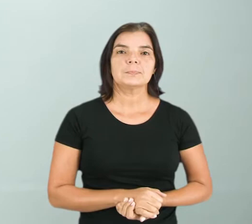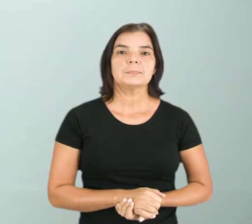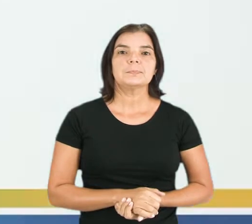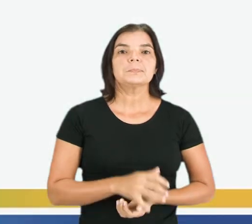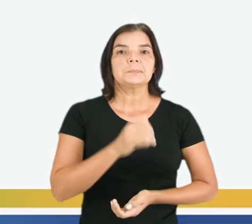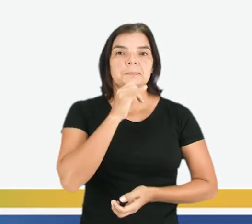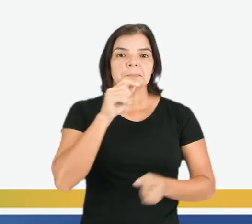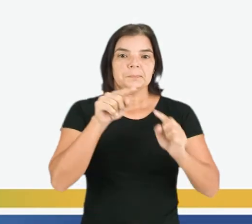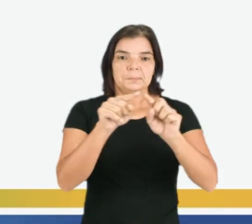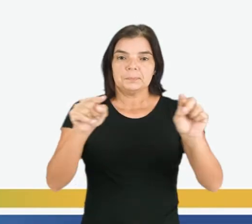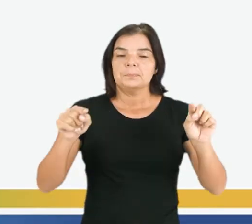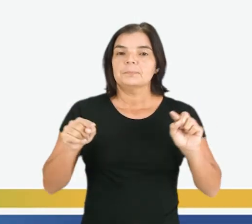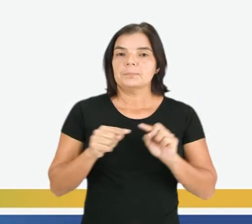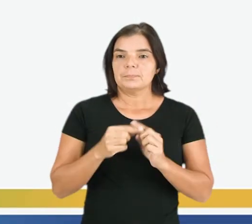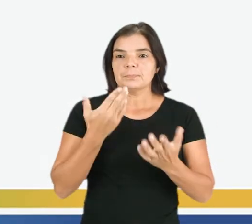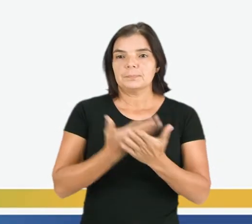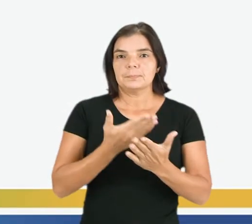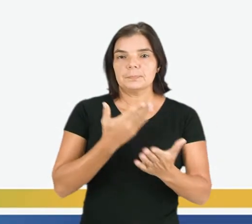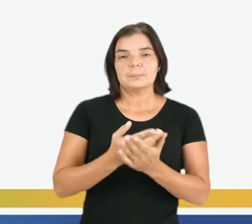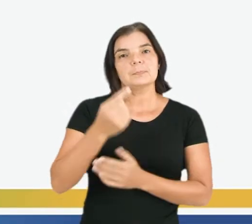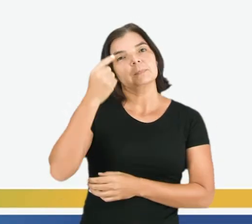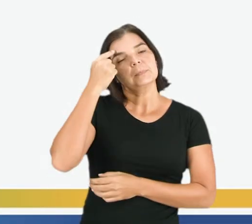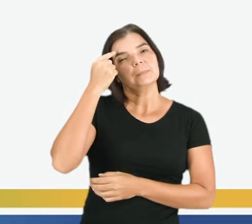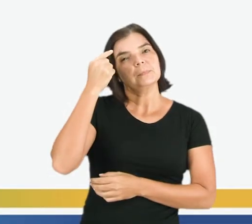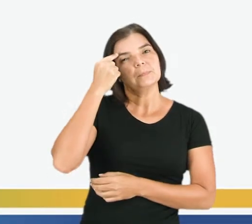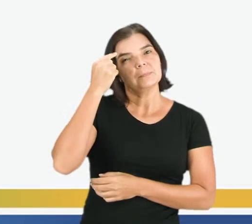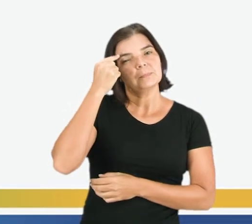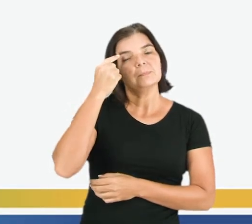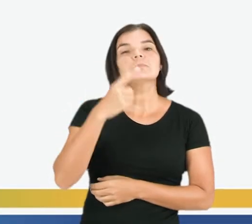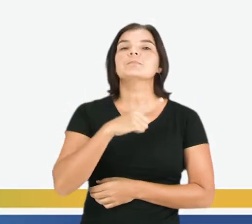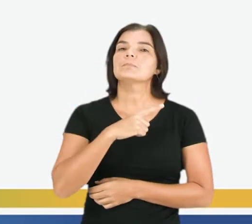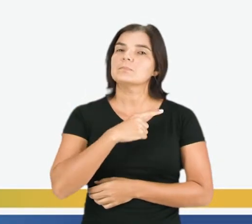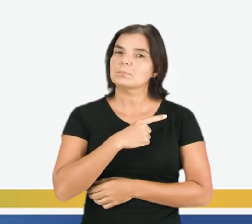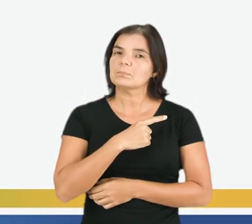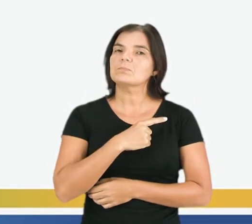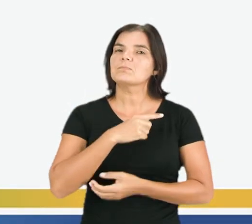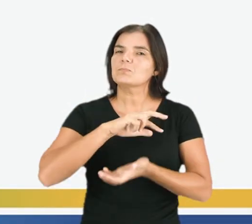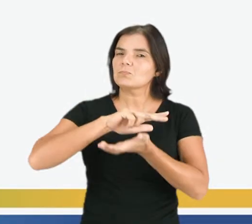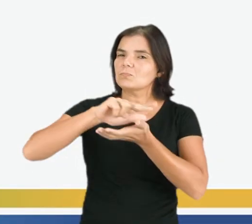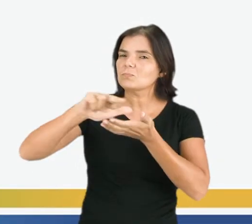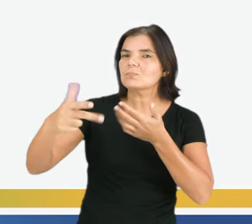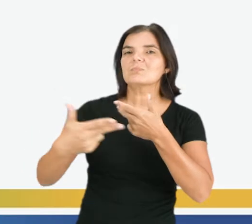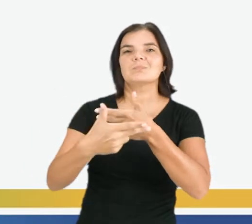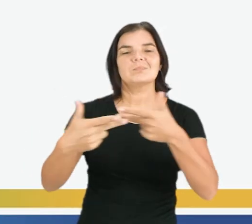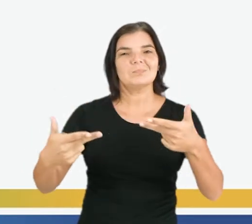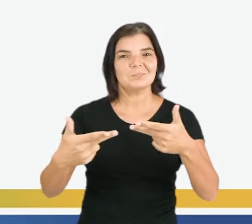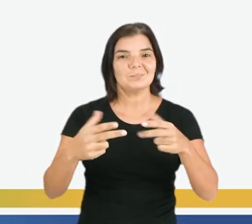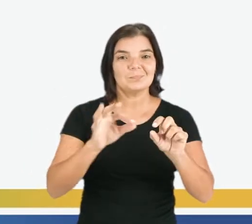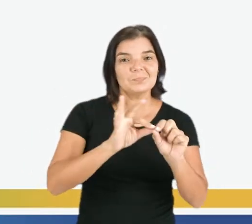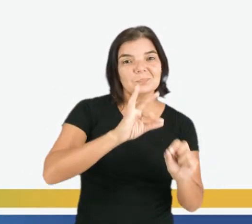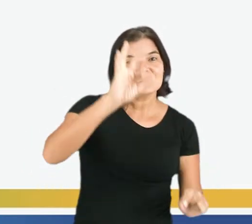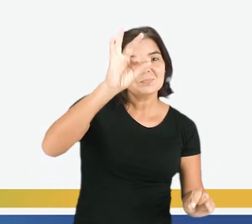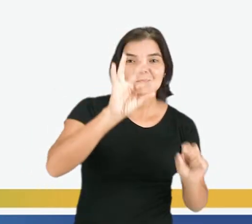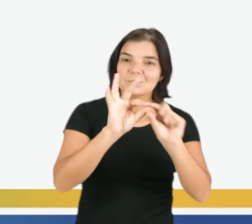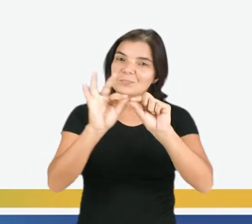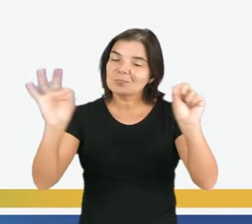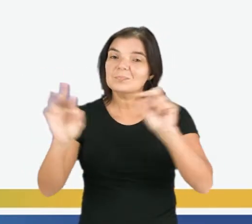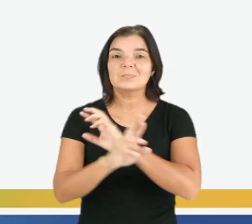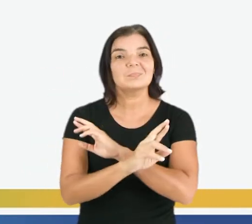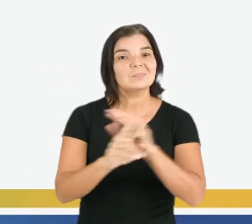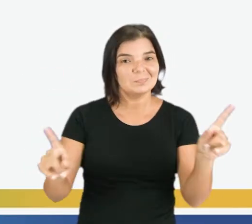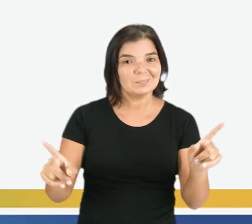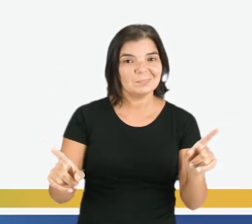uma sala de aula, pensa aí comigo, numa sala de aula existem muitas coisas com medidas diferentes,